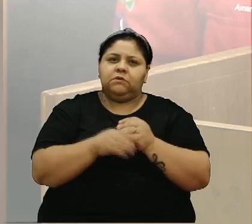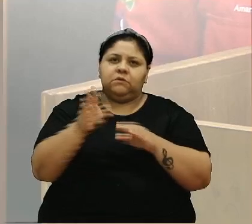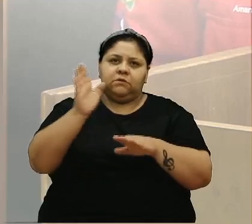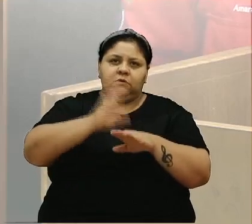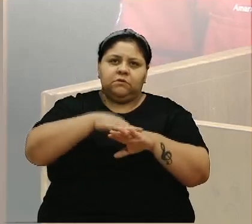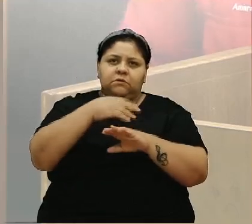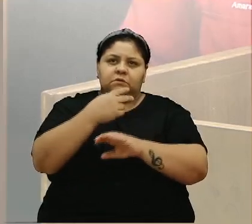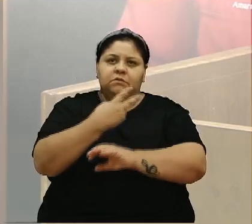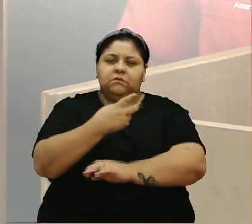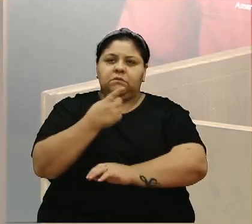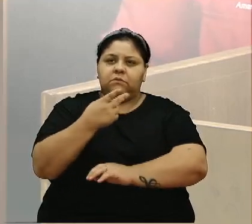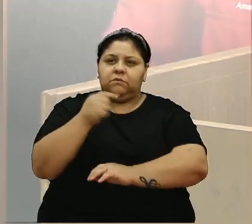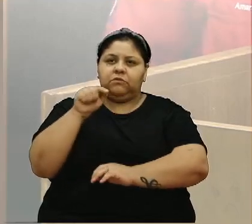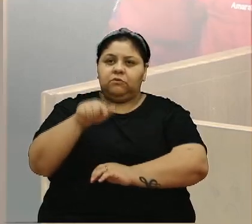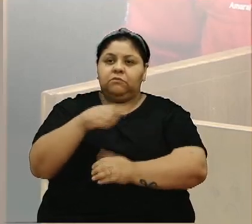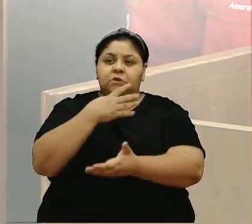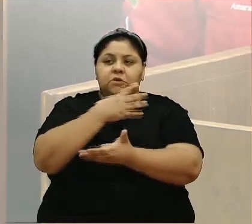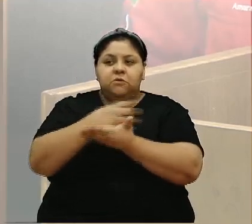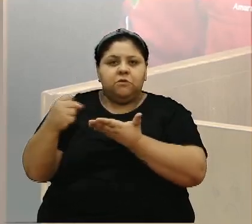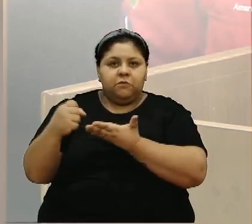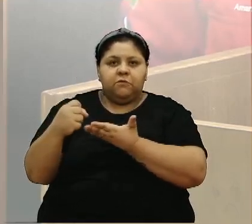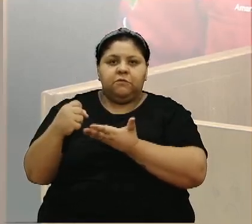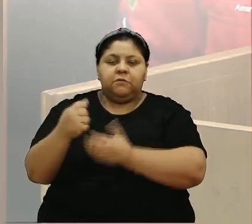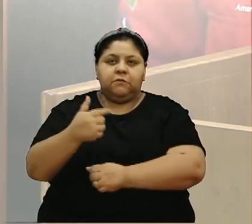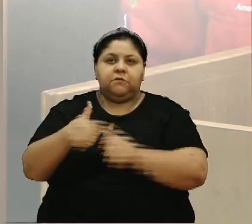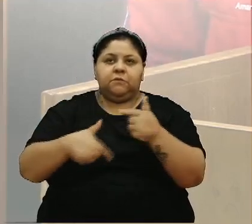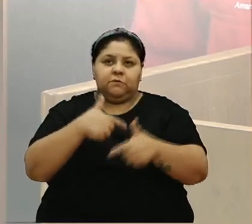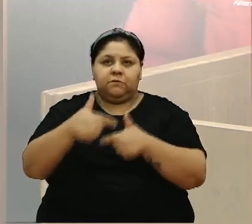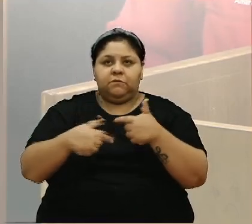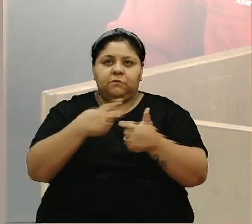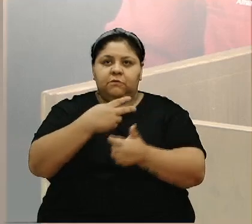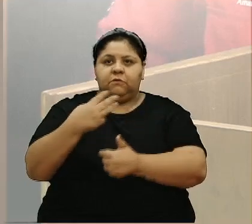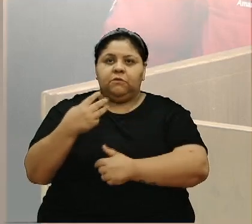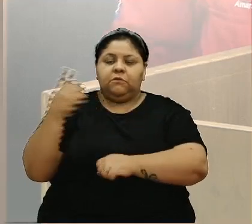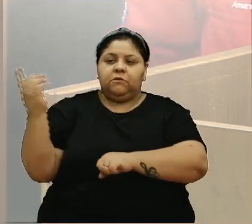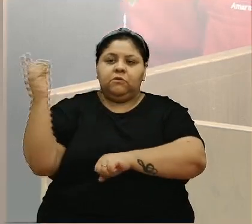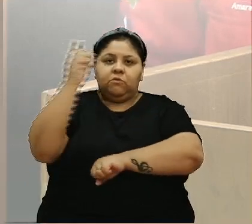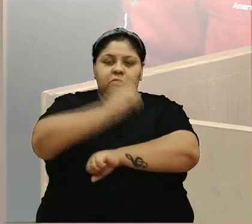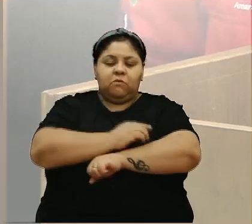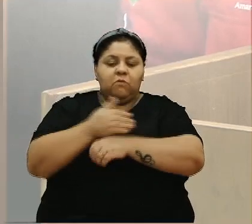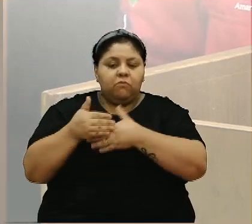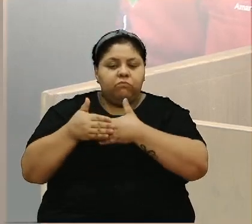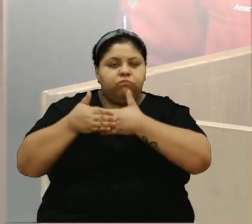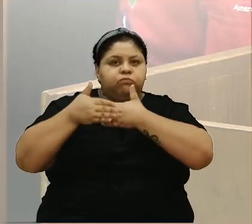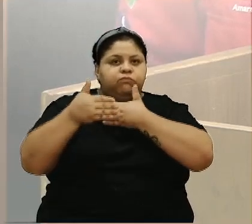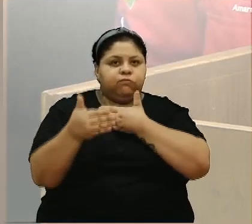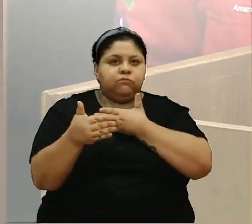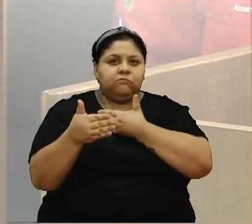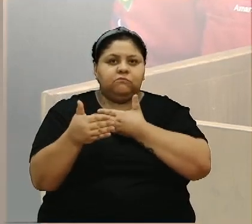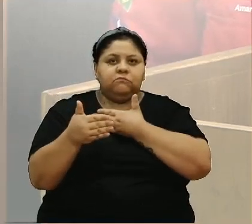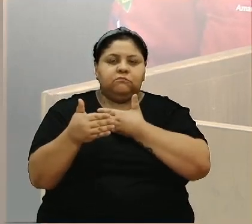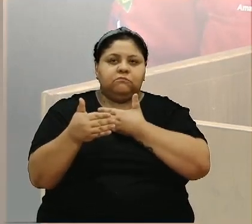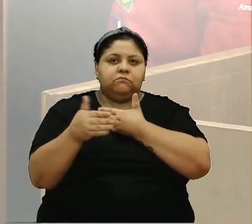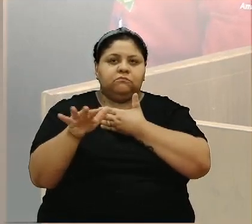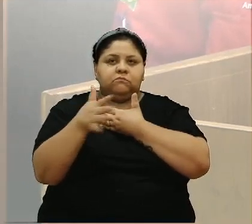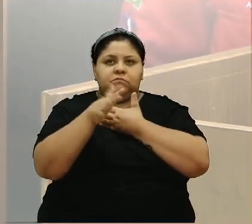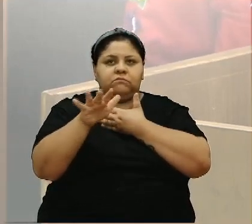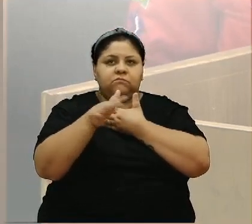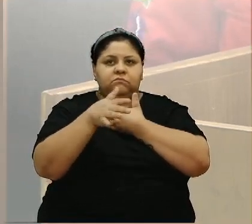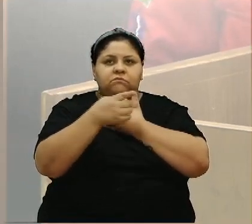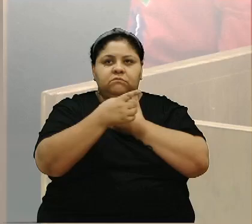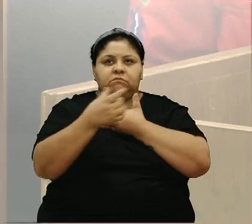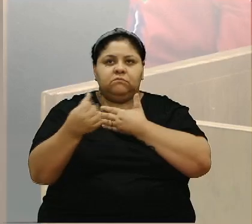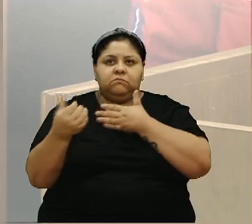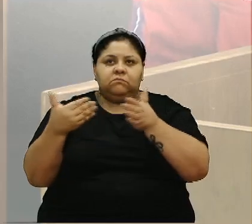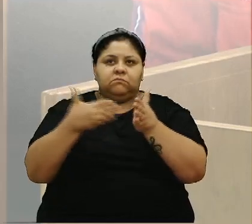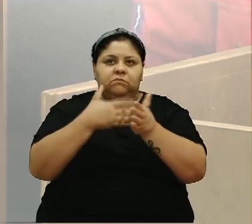de 12 mil resgates só em Porto Alegre, trabalhando por 23 dias durante, em torno de 16 a